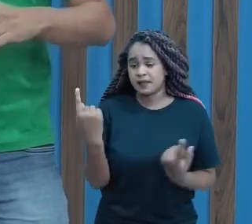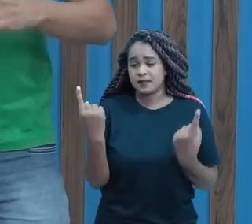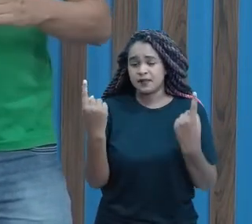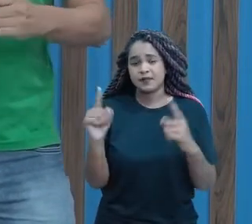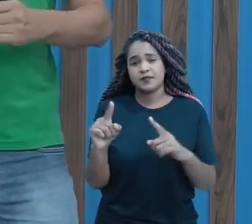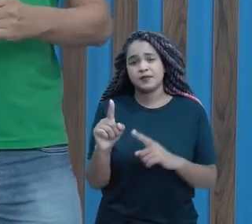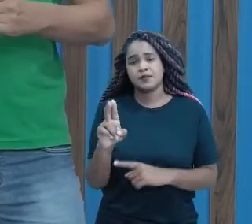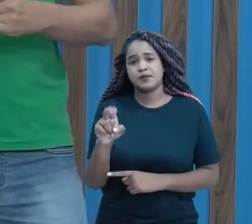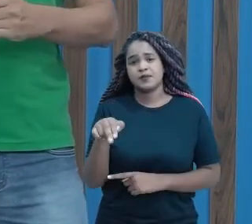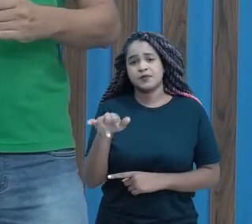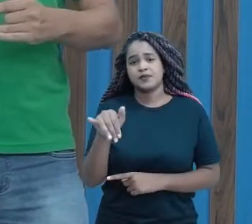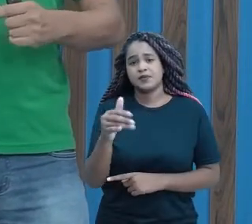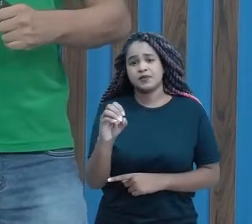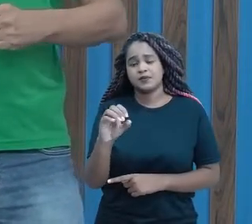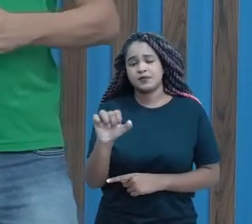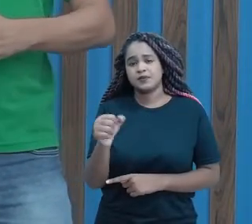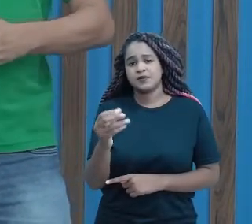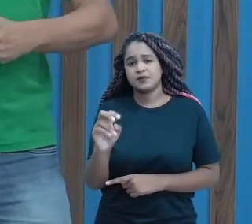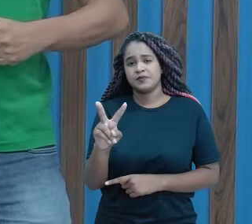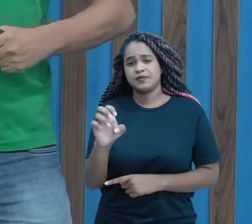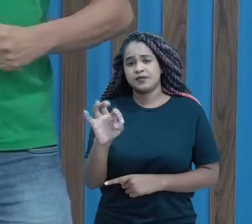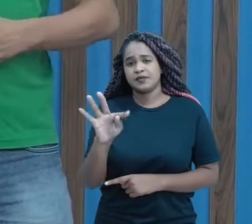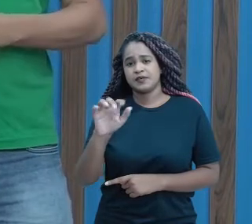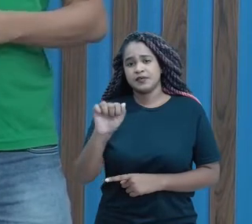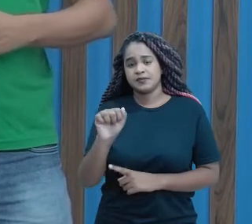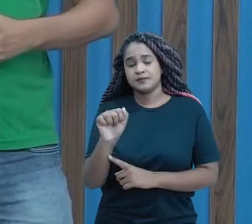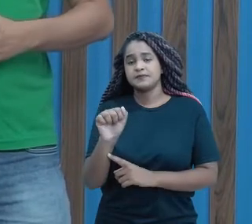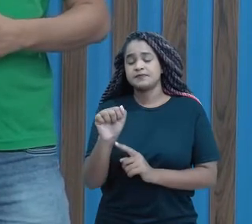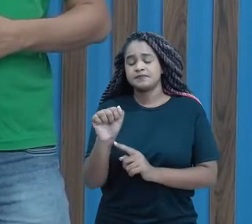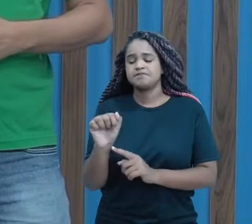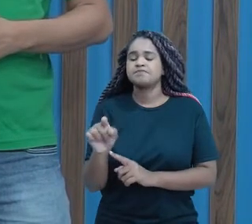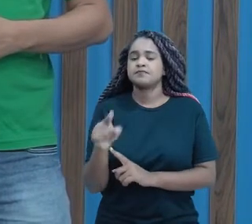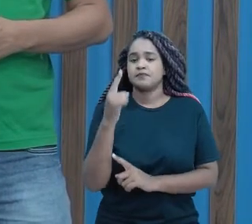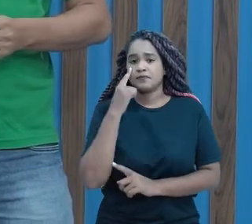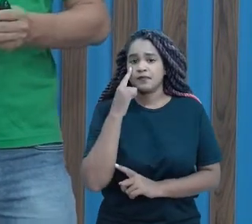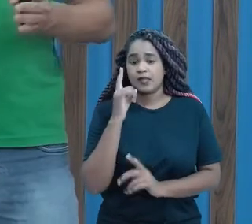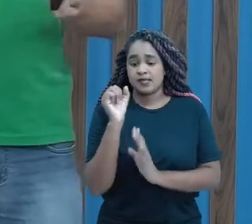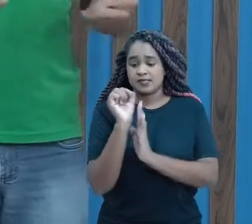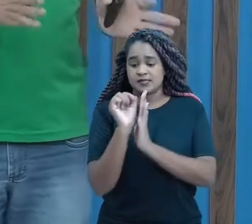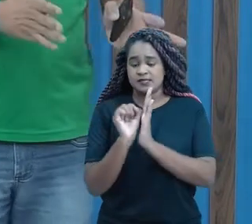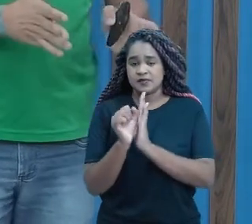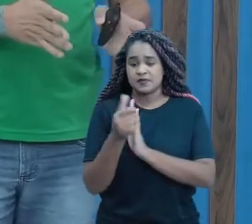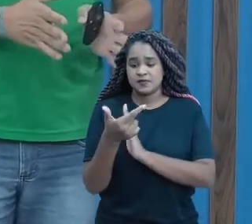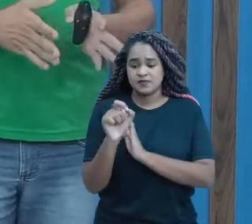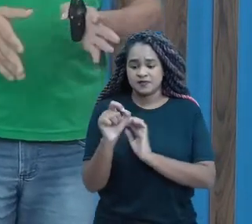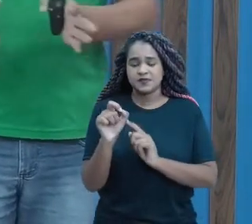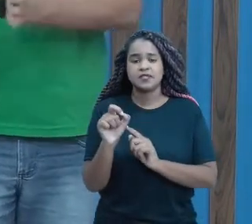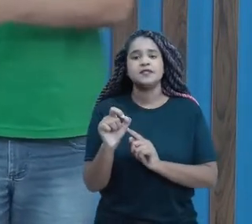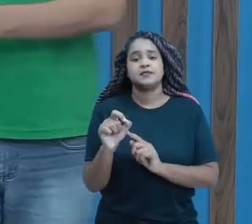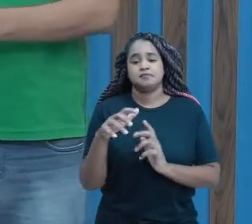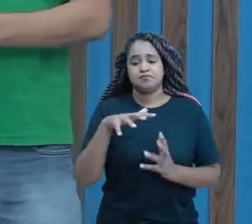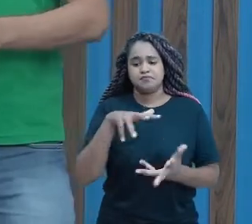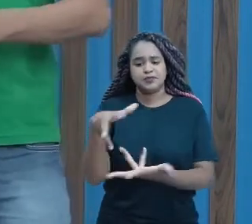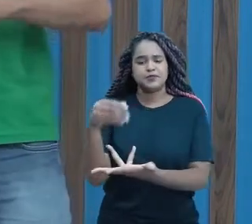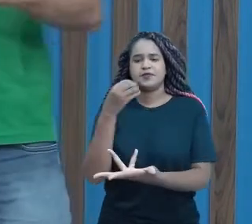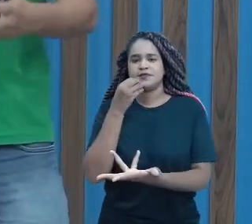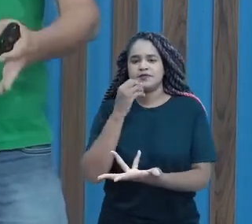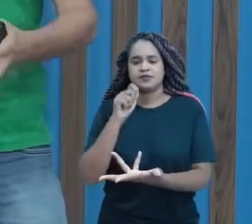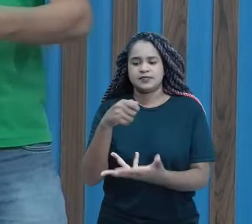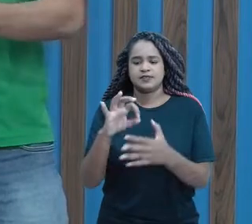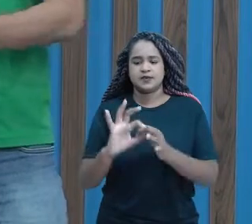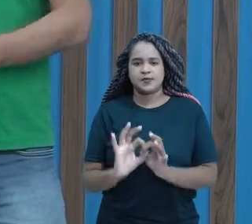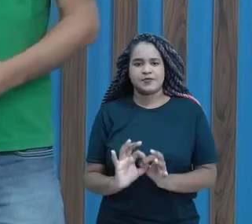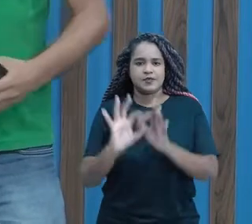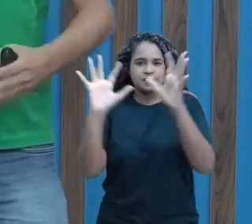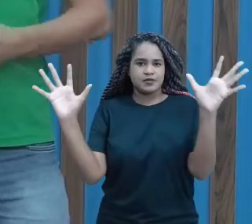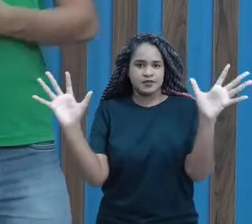mas a gente sabe que aquele mesmo tempo, e o século XX vai ser muito tenso por conta disso, que o mundo que deveria ser livre, que se dizia livre, o